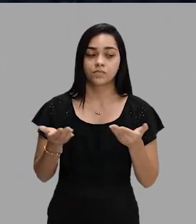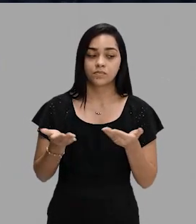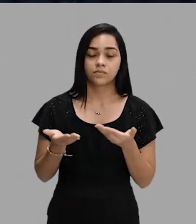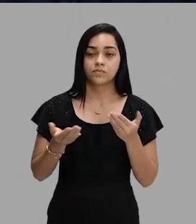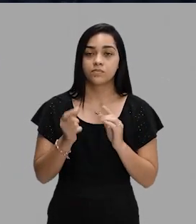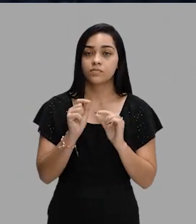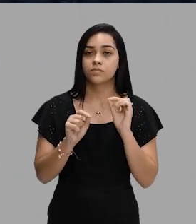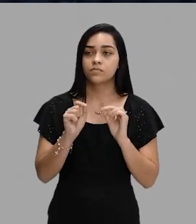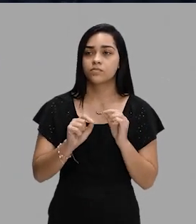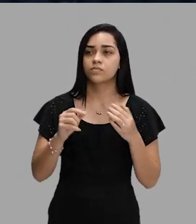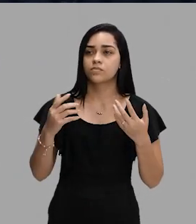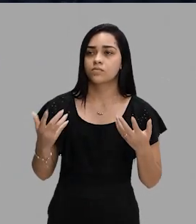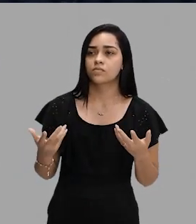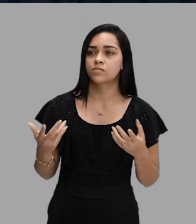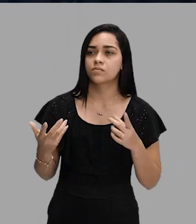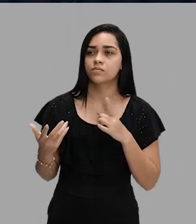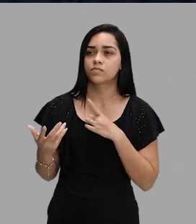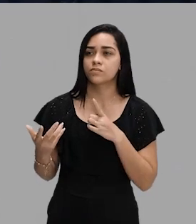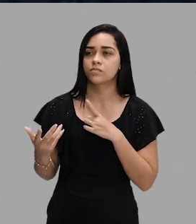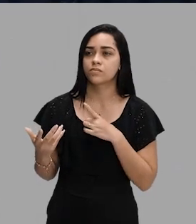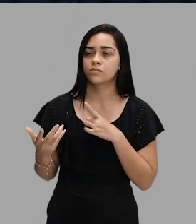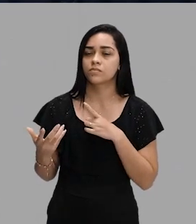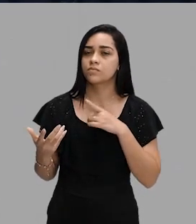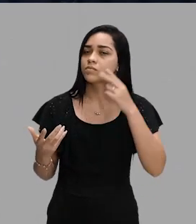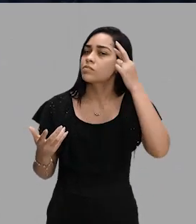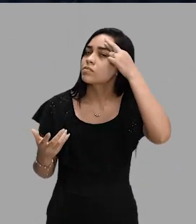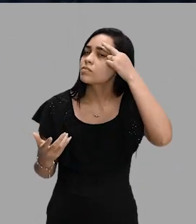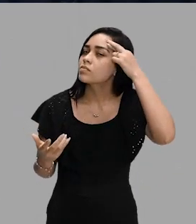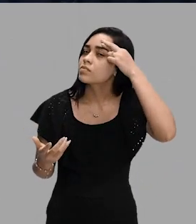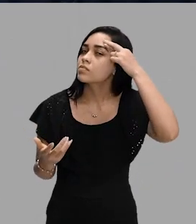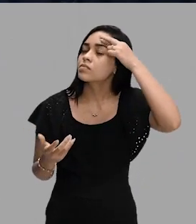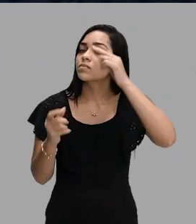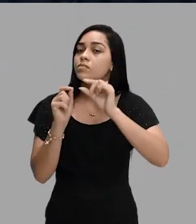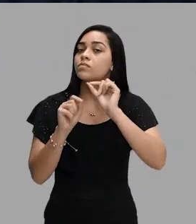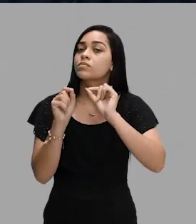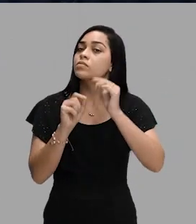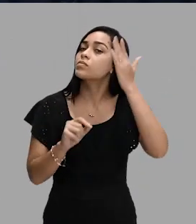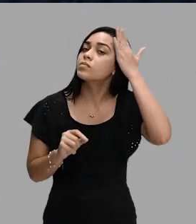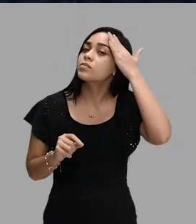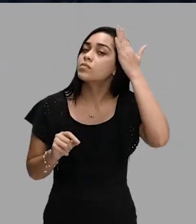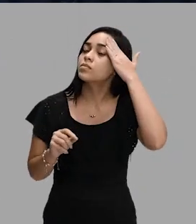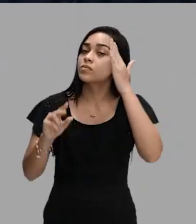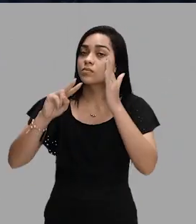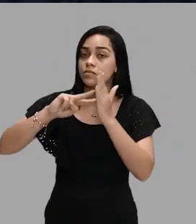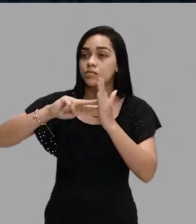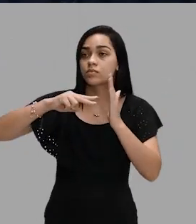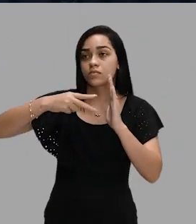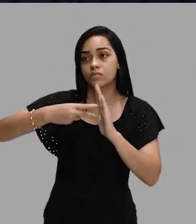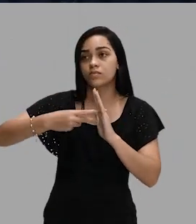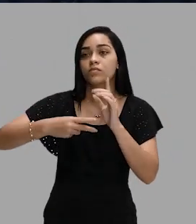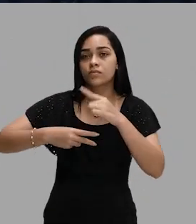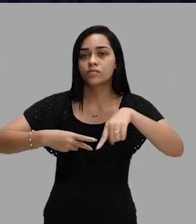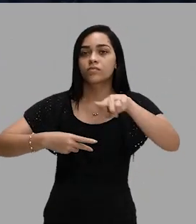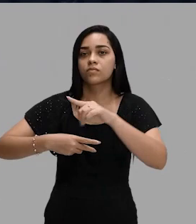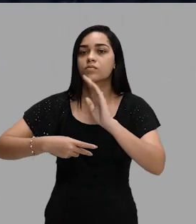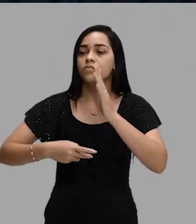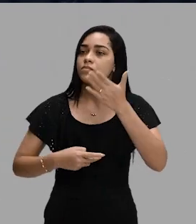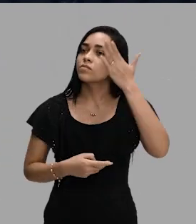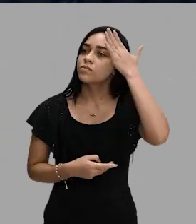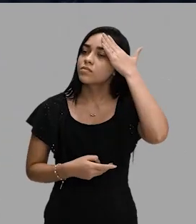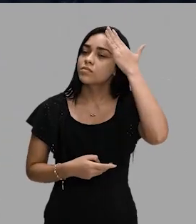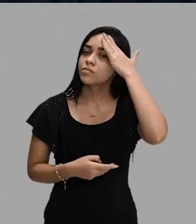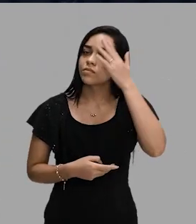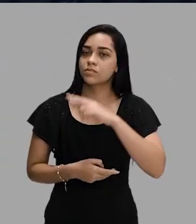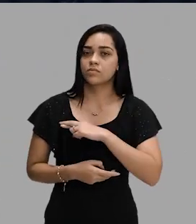nesse embalo, nessa linha de raciocínio para entender o que era, que eu acho que vocês já compreenderam